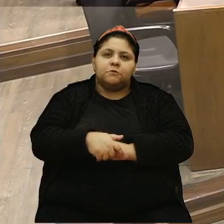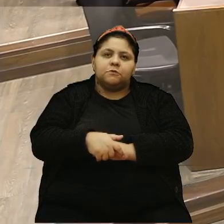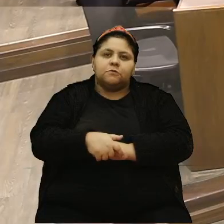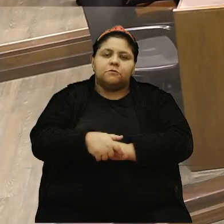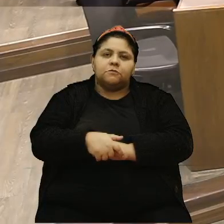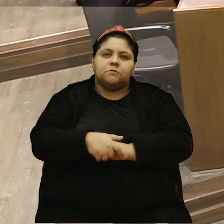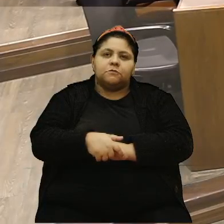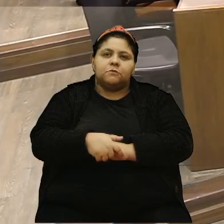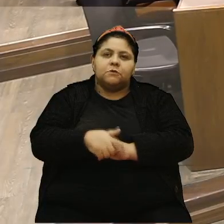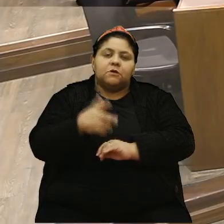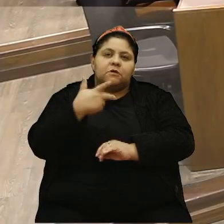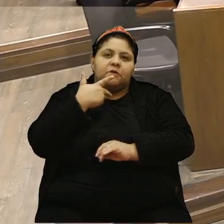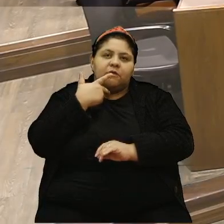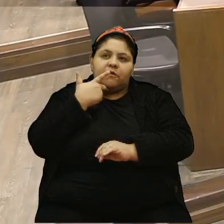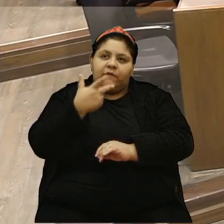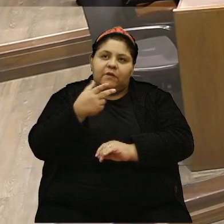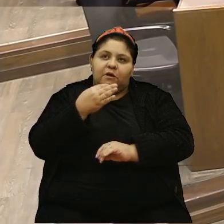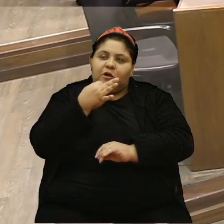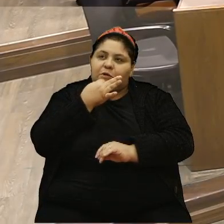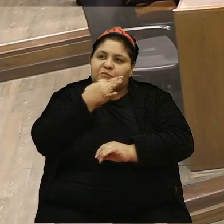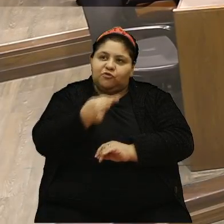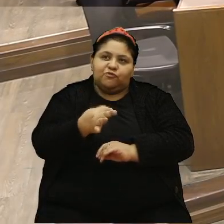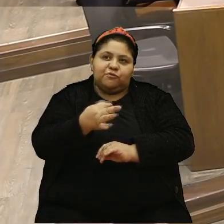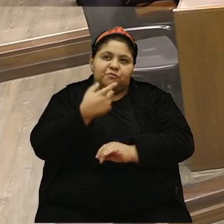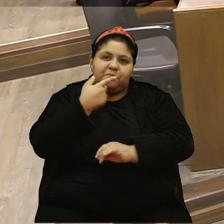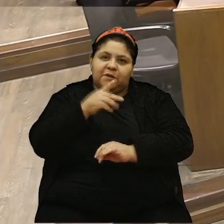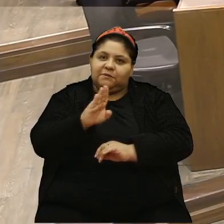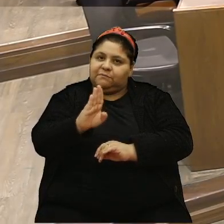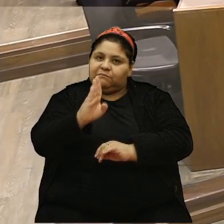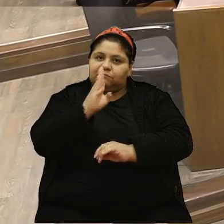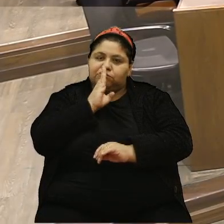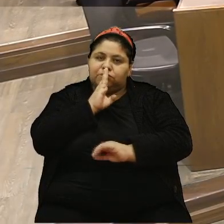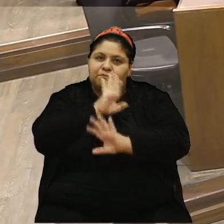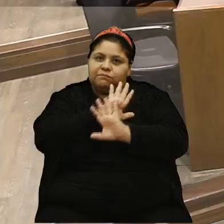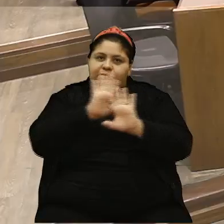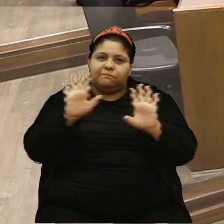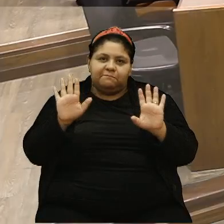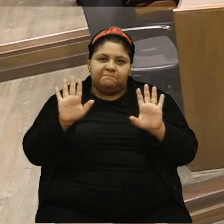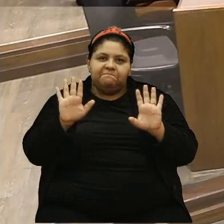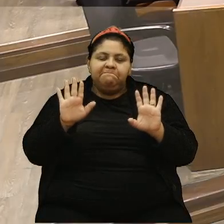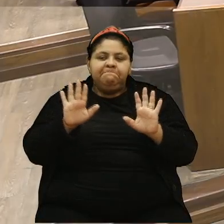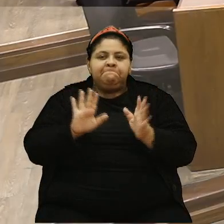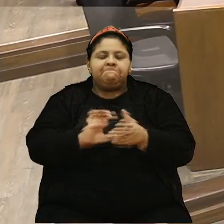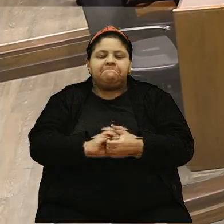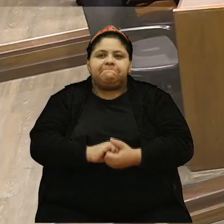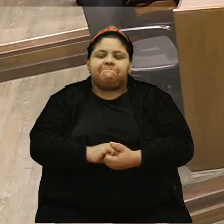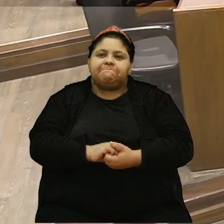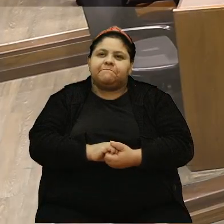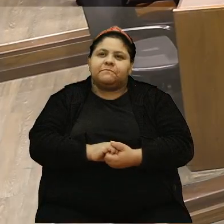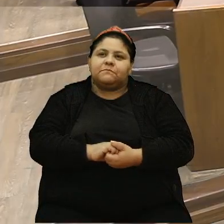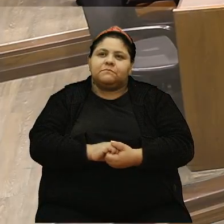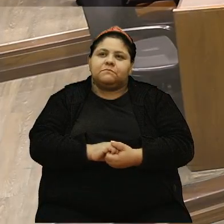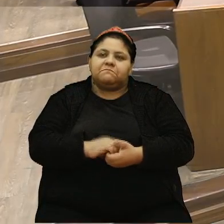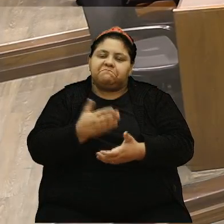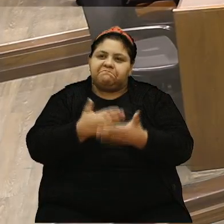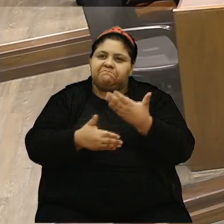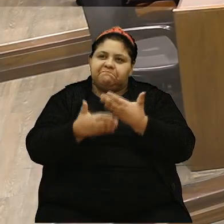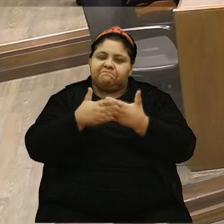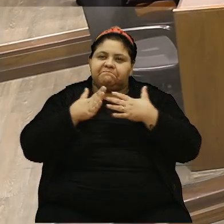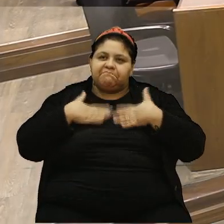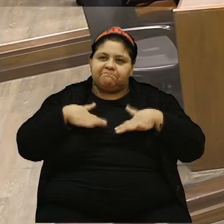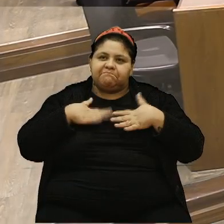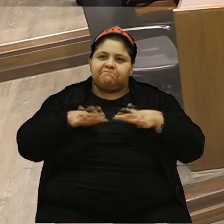Eu ia dizer uma barbaridade aqui, mas não vou falar. Eles me erram o nome, mas tudo tranquilo.